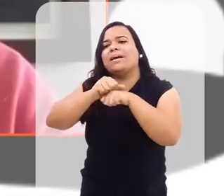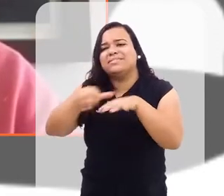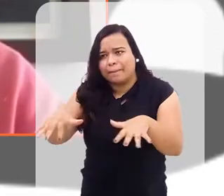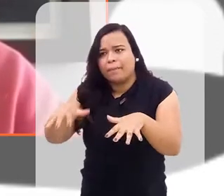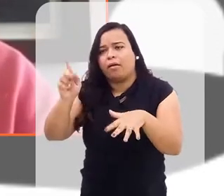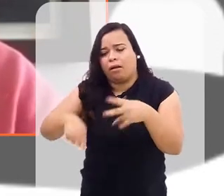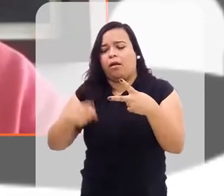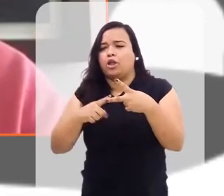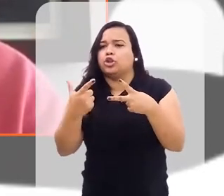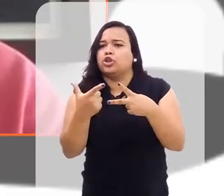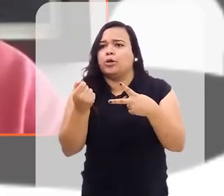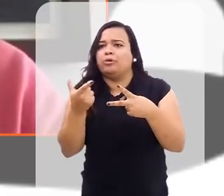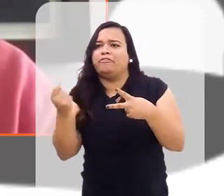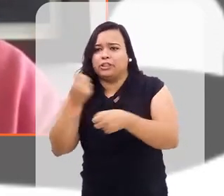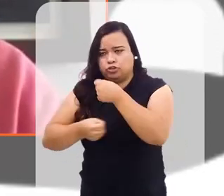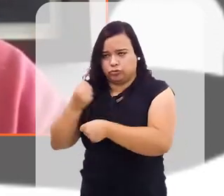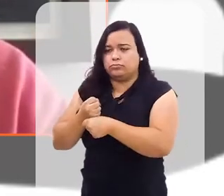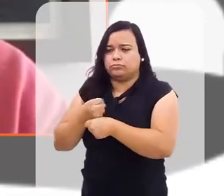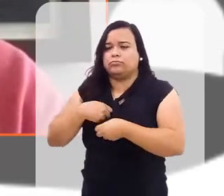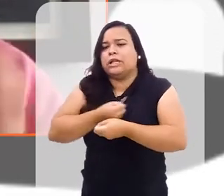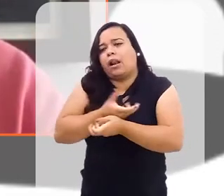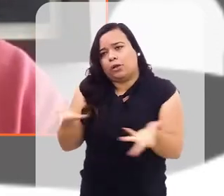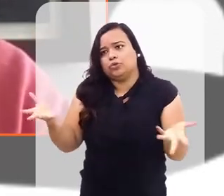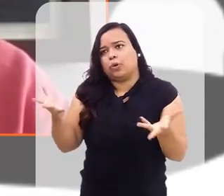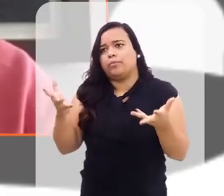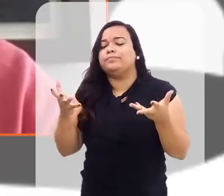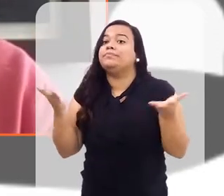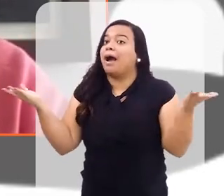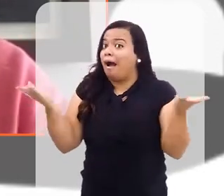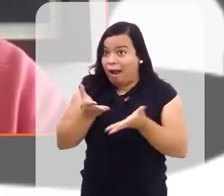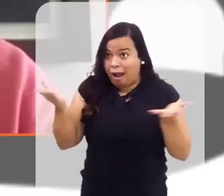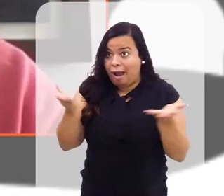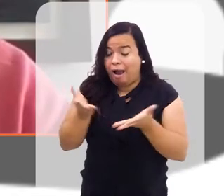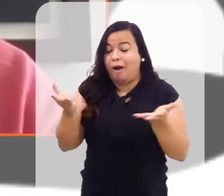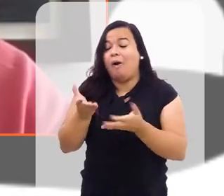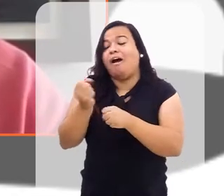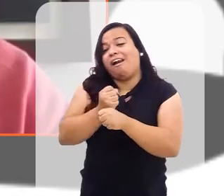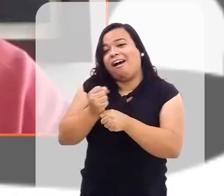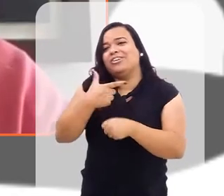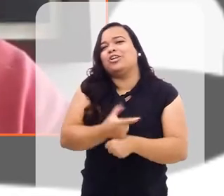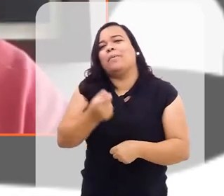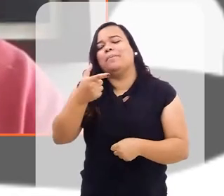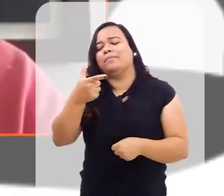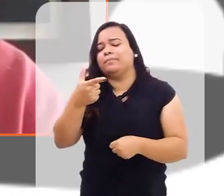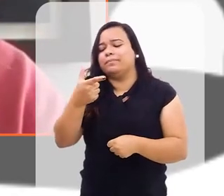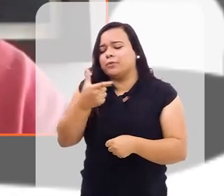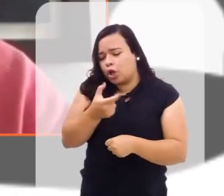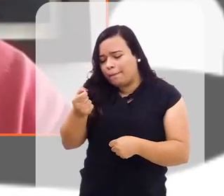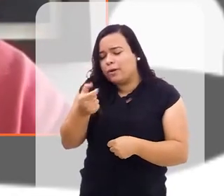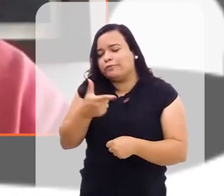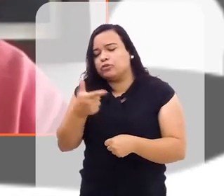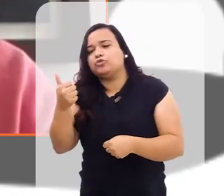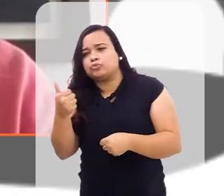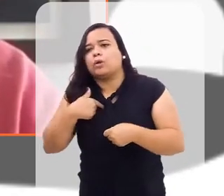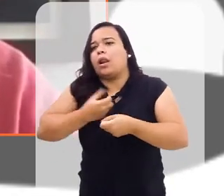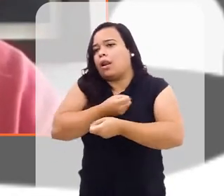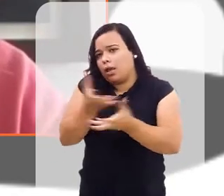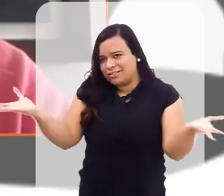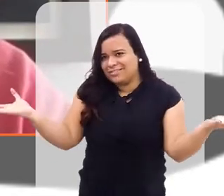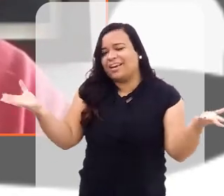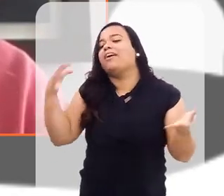pandemia, 2020, né? E agora, em 2021, eu lancei o Evidência 7, Segredo